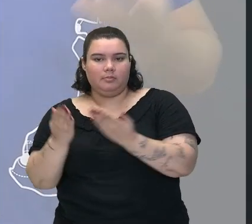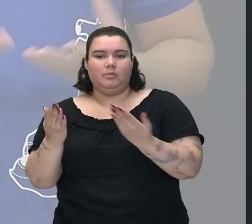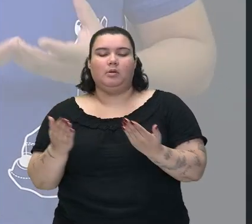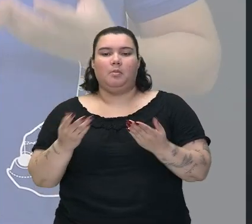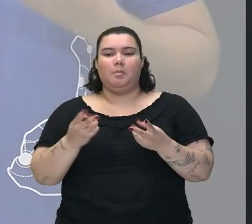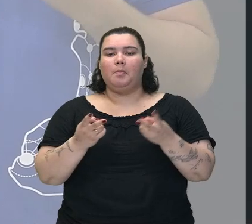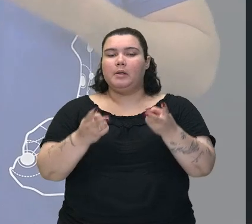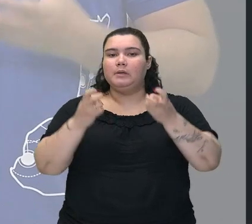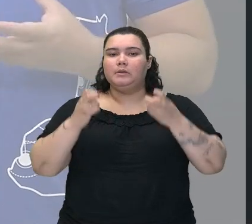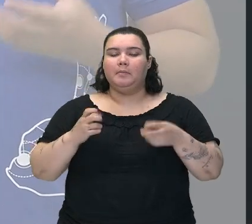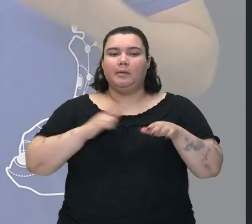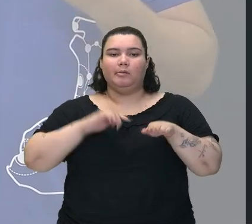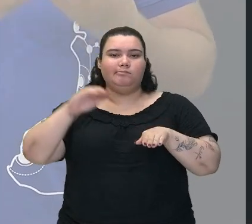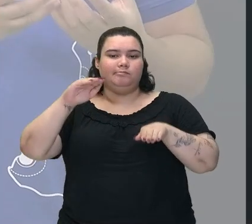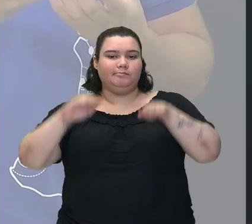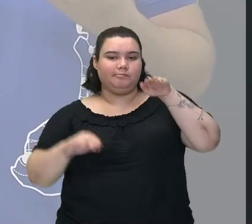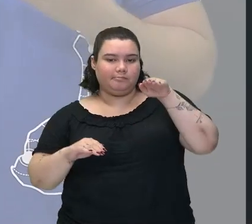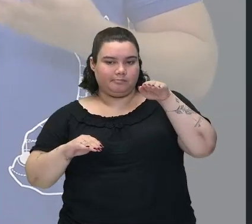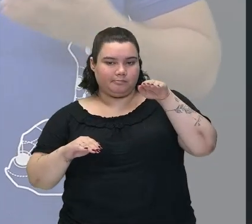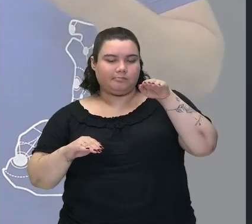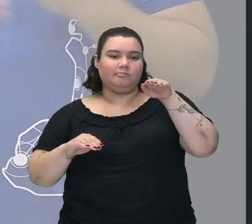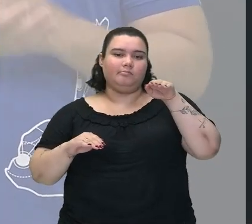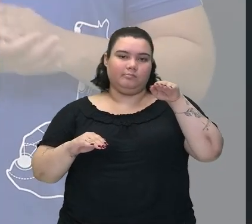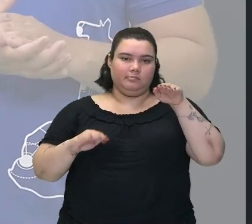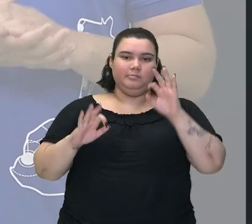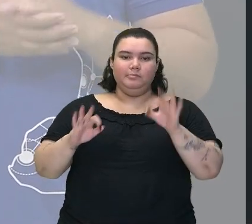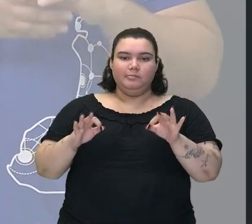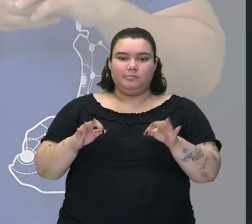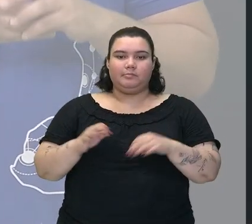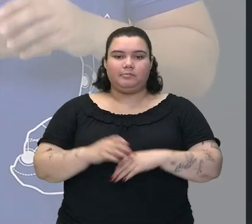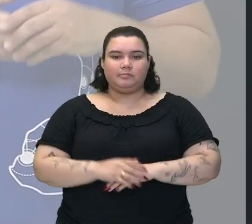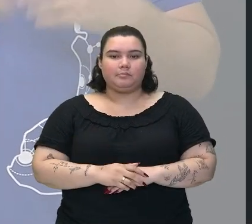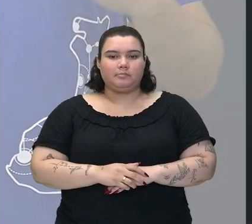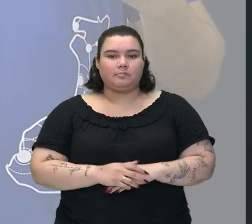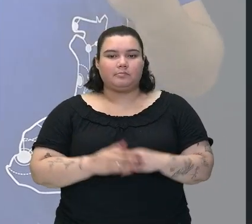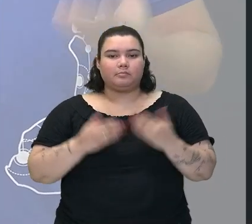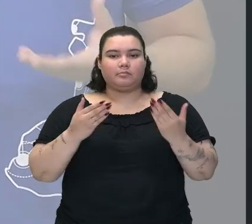uma grande população, muitas pessoas com